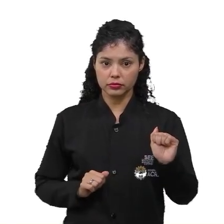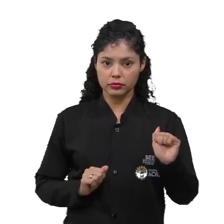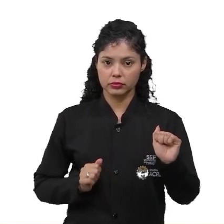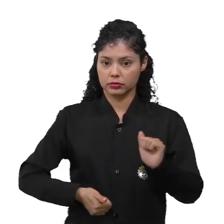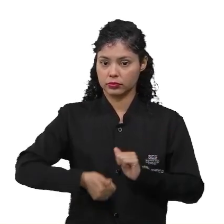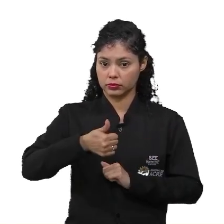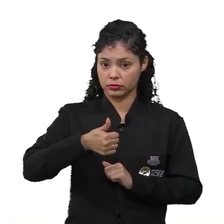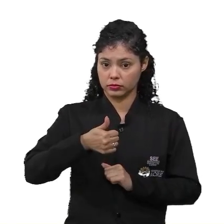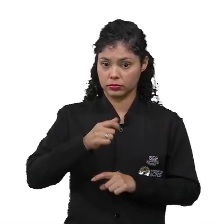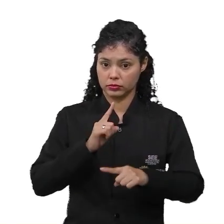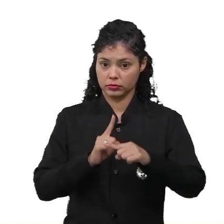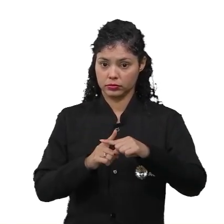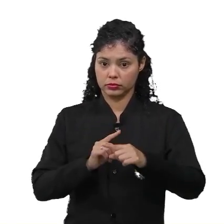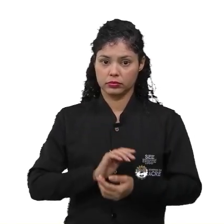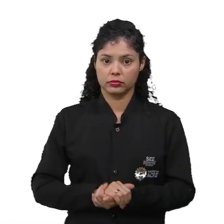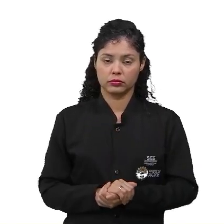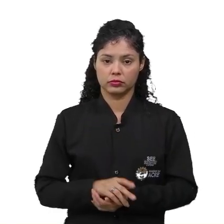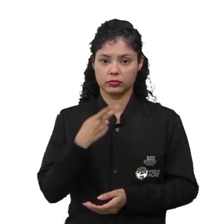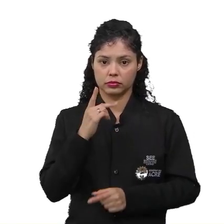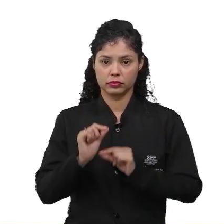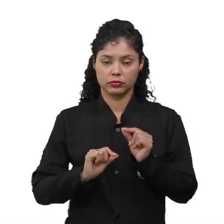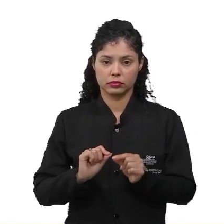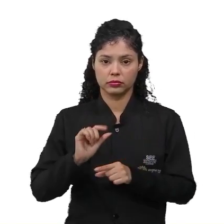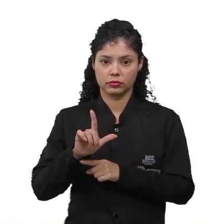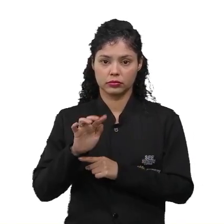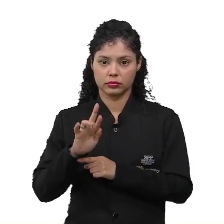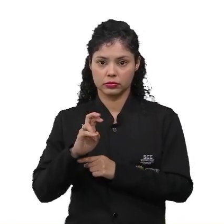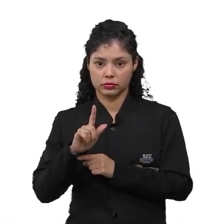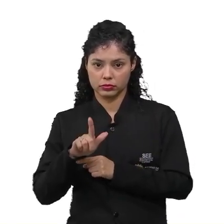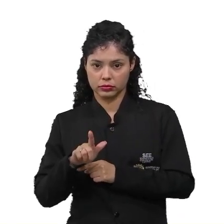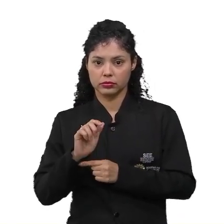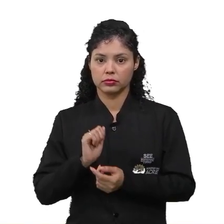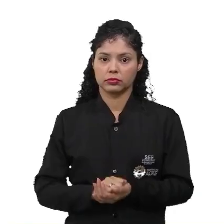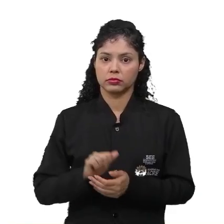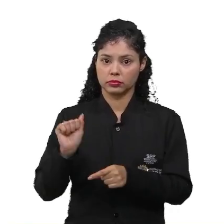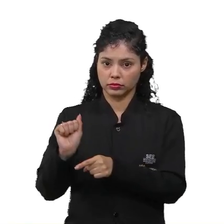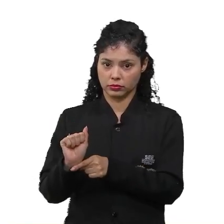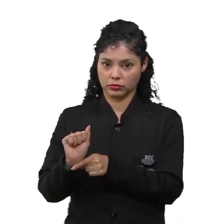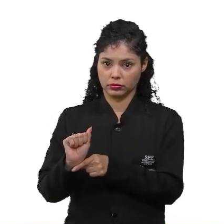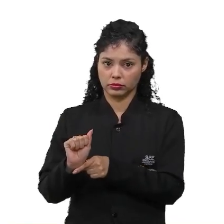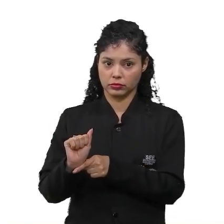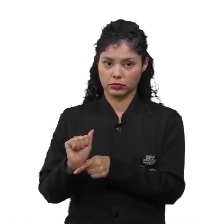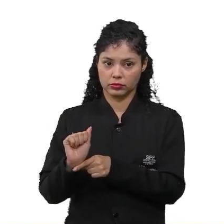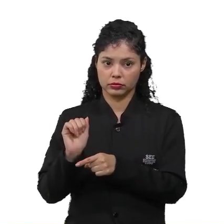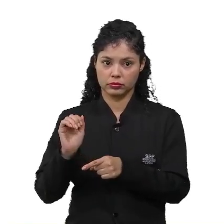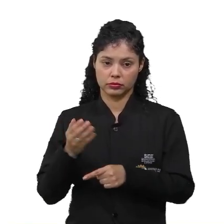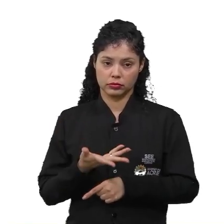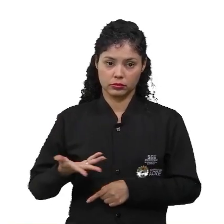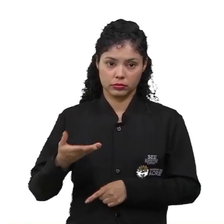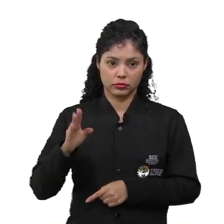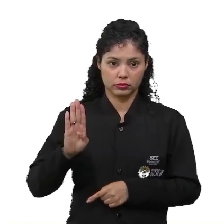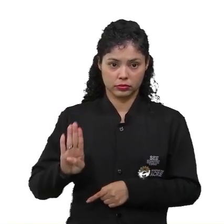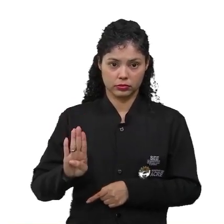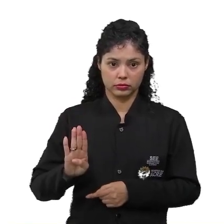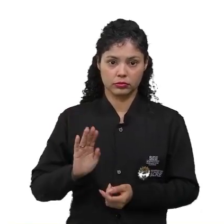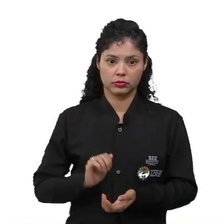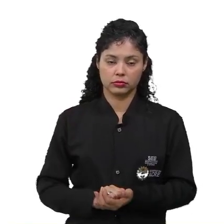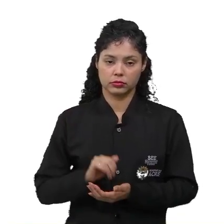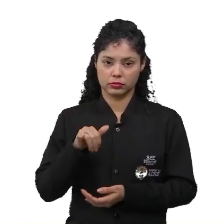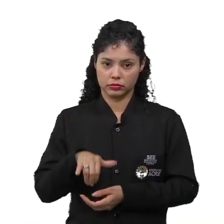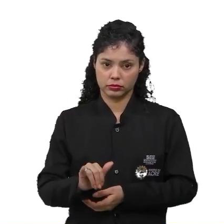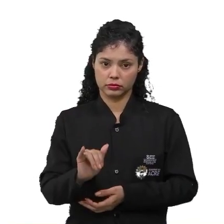positivo, dizemos que o logaritmo de a na base b é o expoente